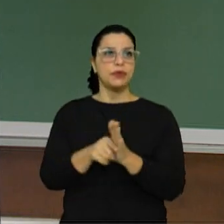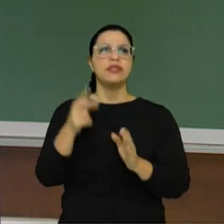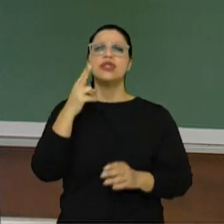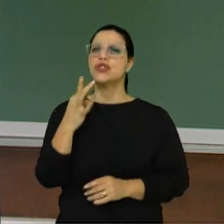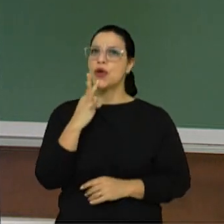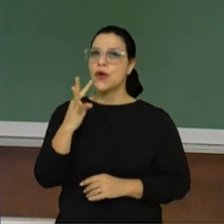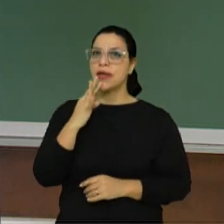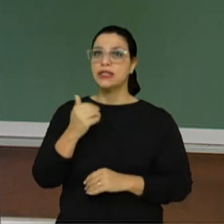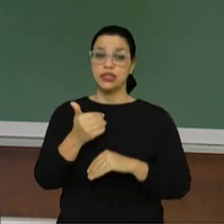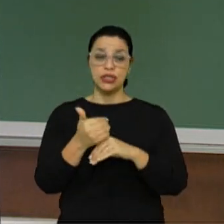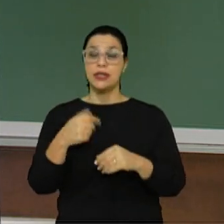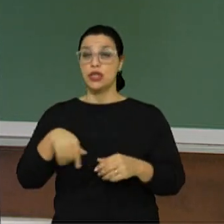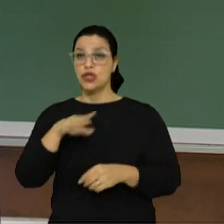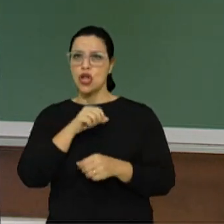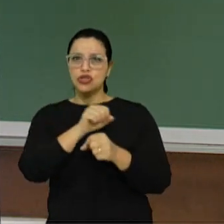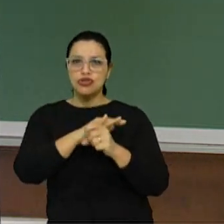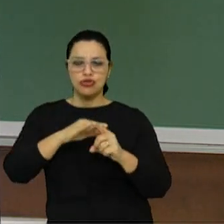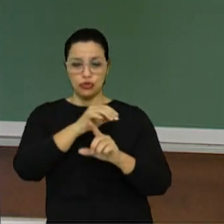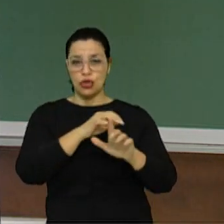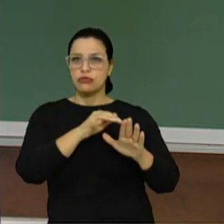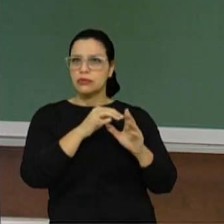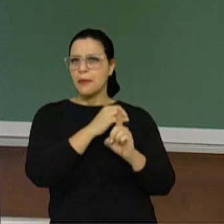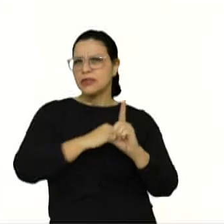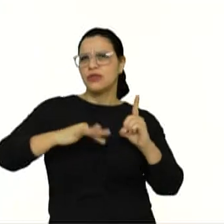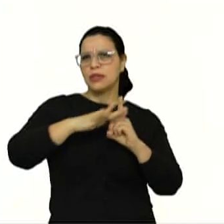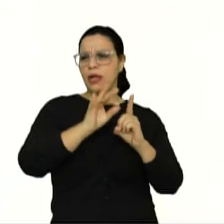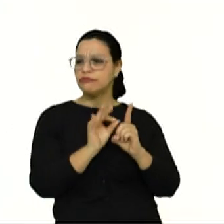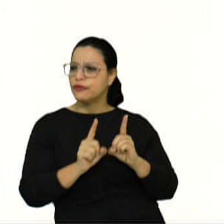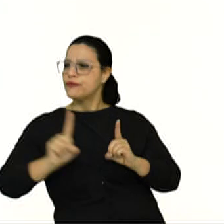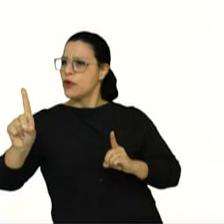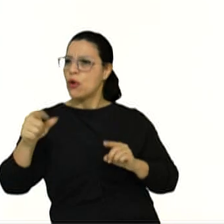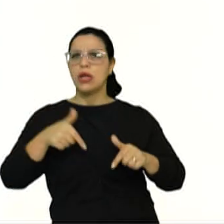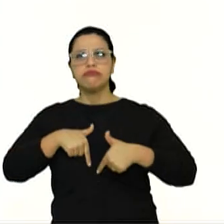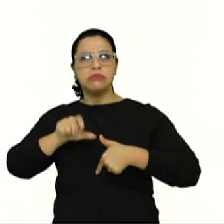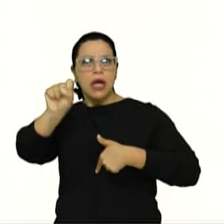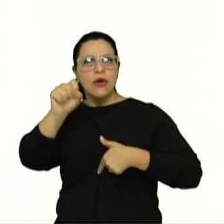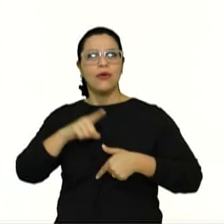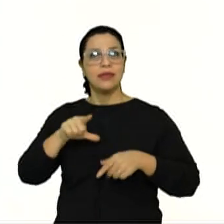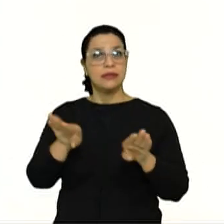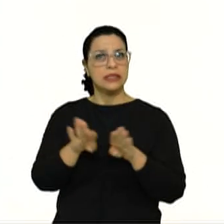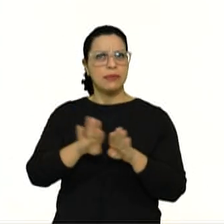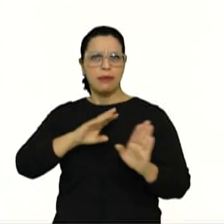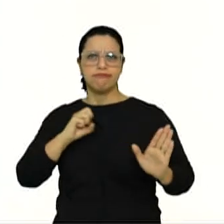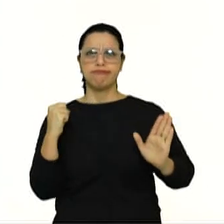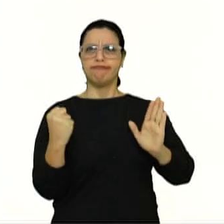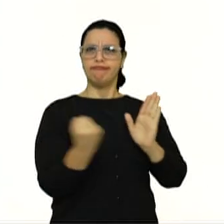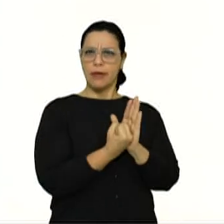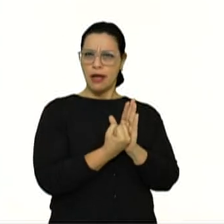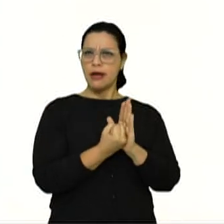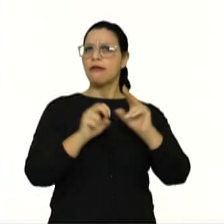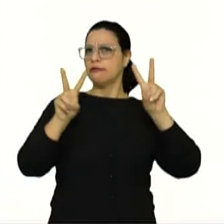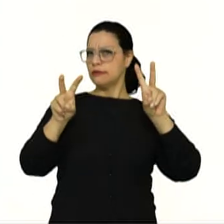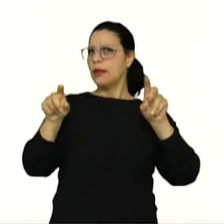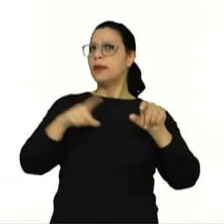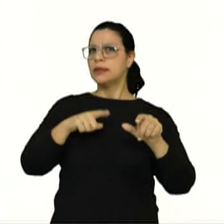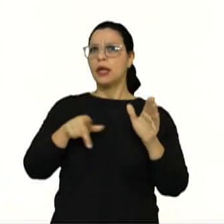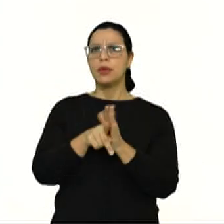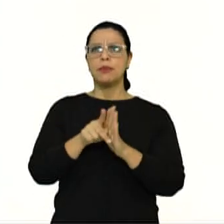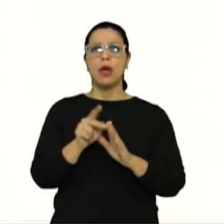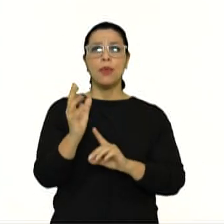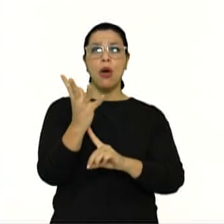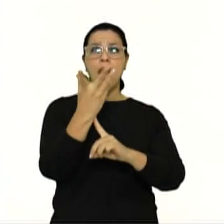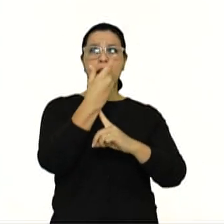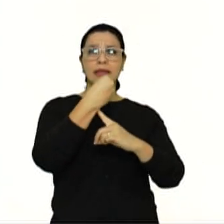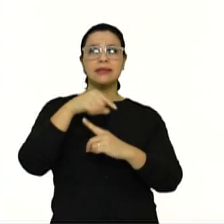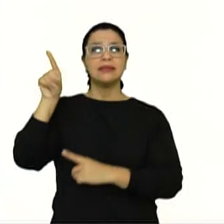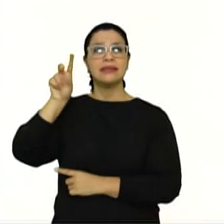já conhece, seja marginal, seja herói, que foi cunhada, digamos assim, né, pelo artista